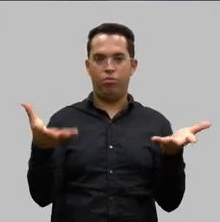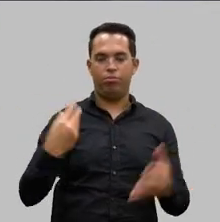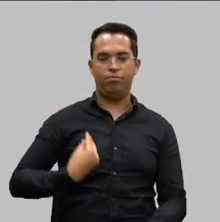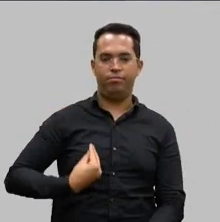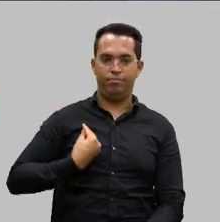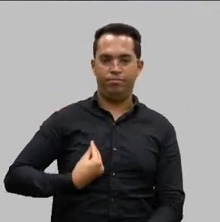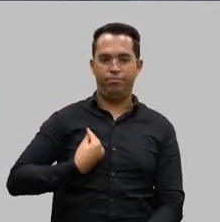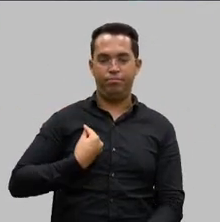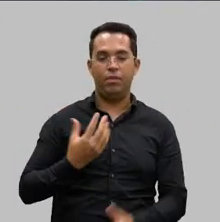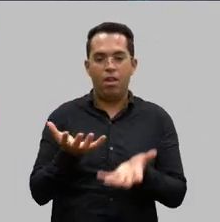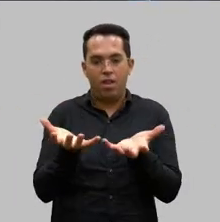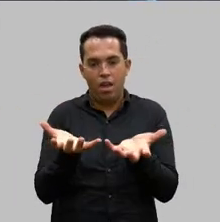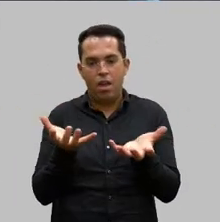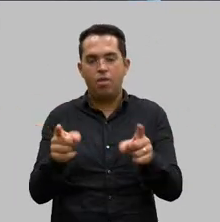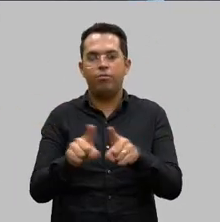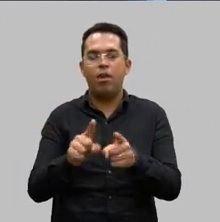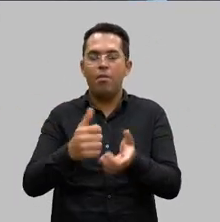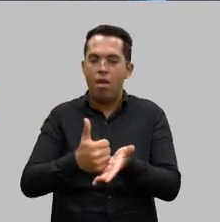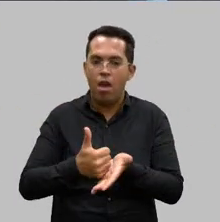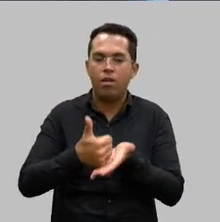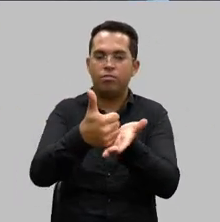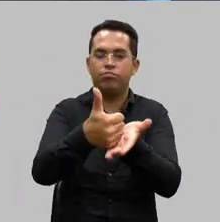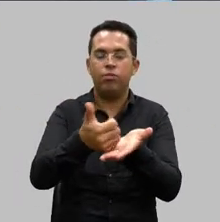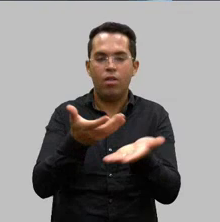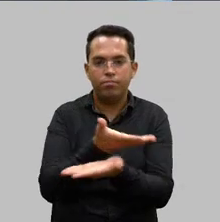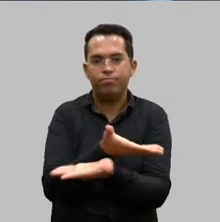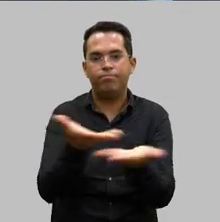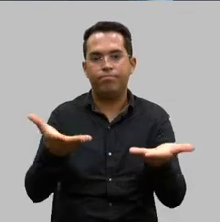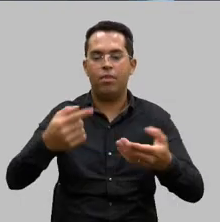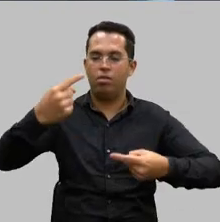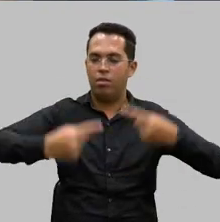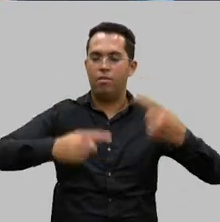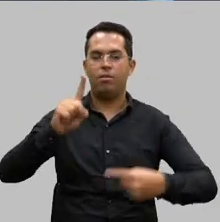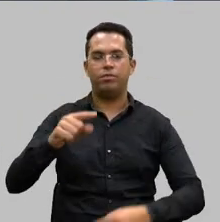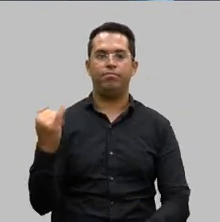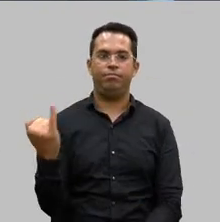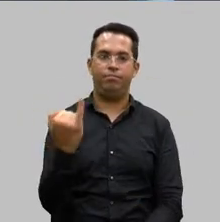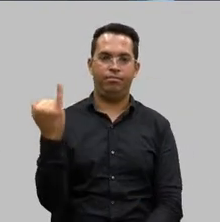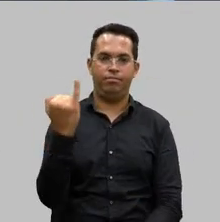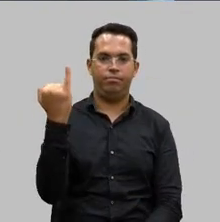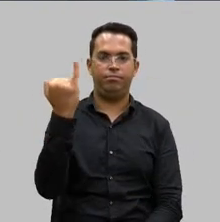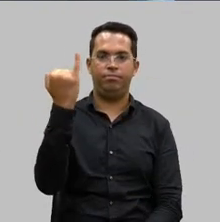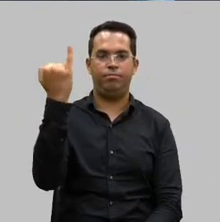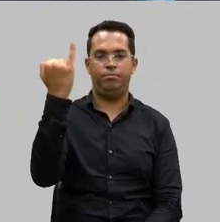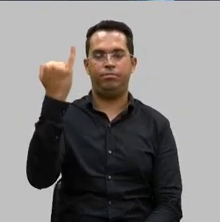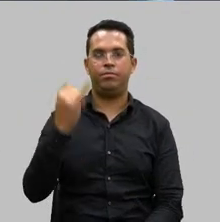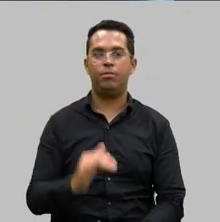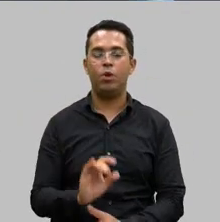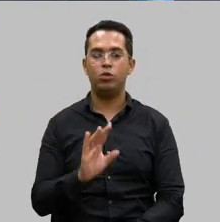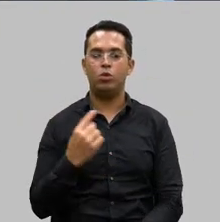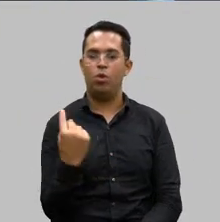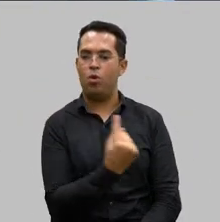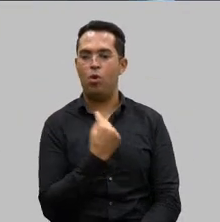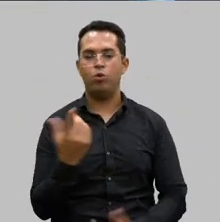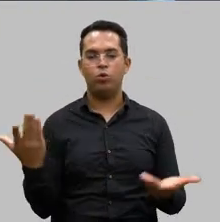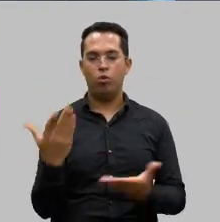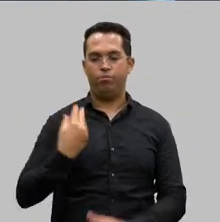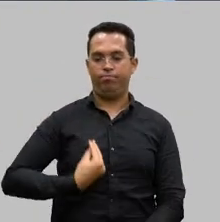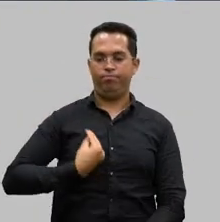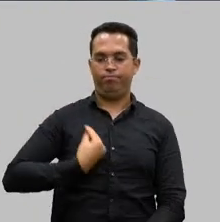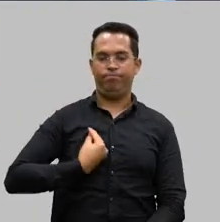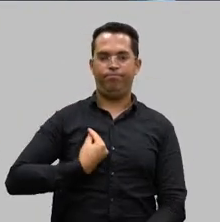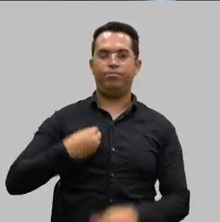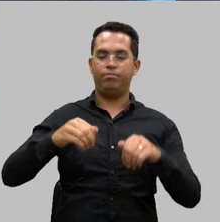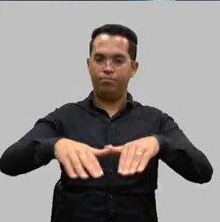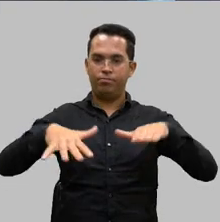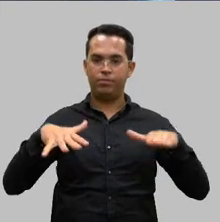nós queremos dar nossa contribuição e esse debate é fundamental Não apenas para nós que estamos aqui hoje presencialmente mas para